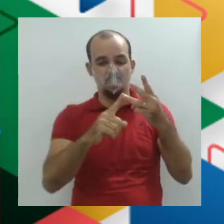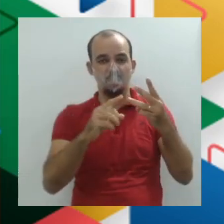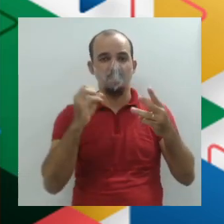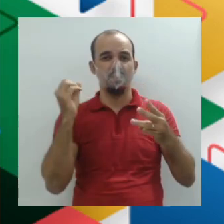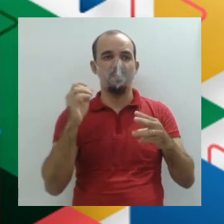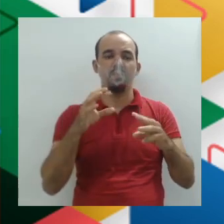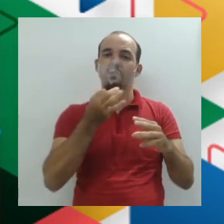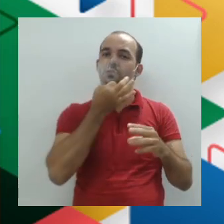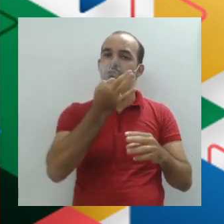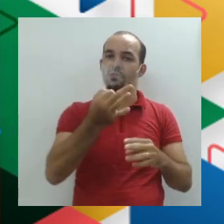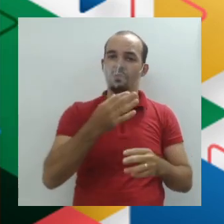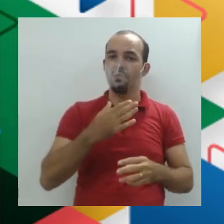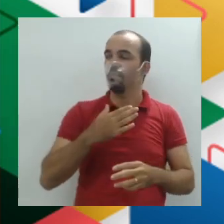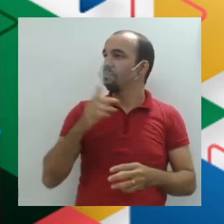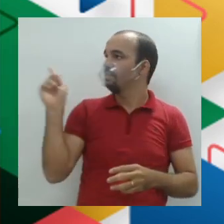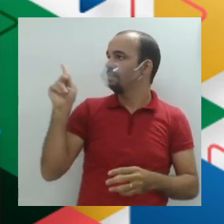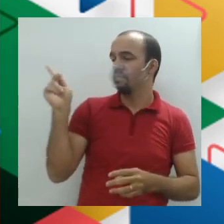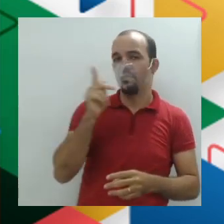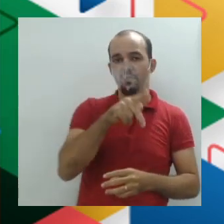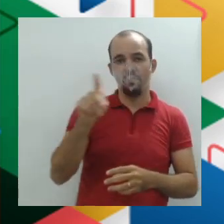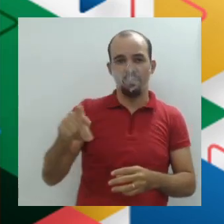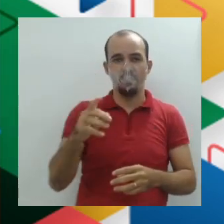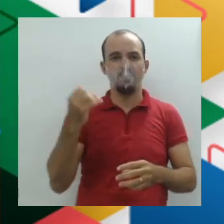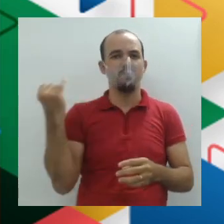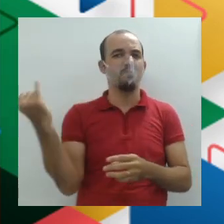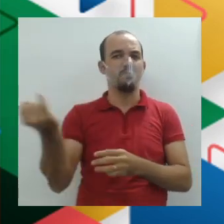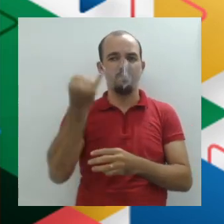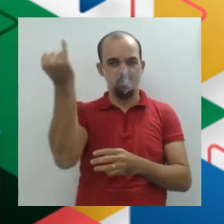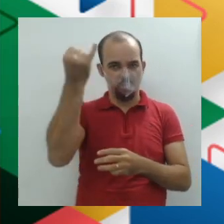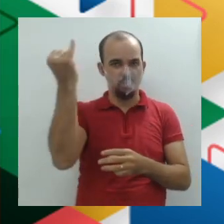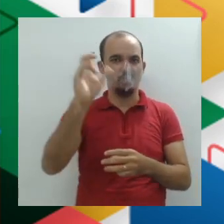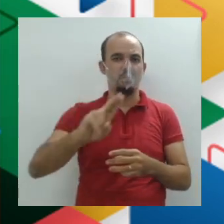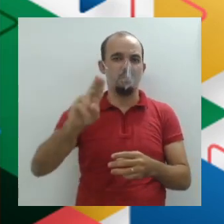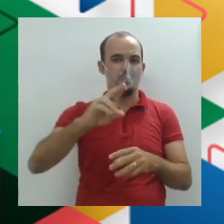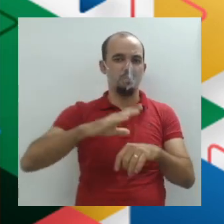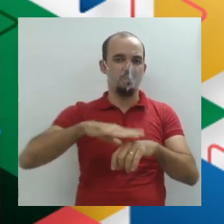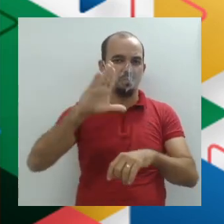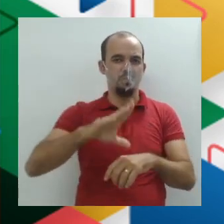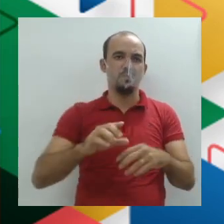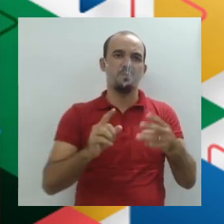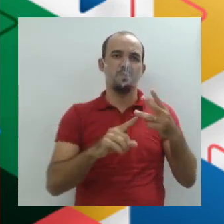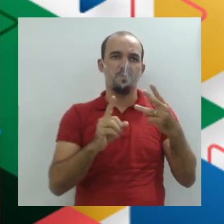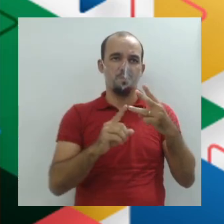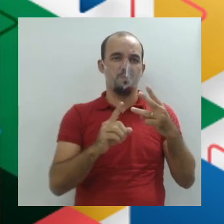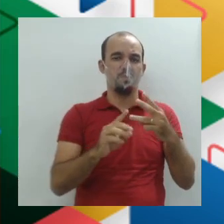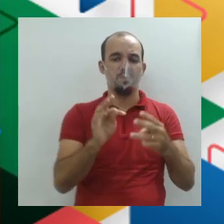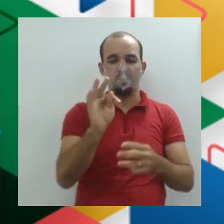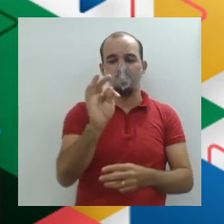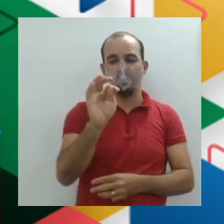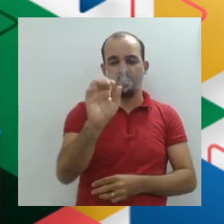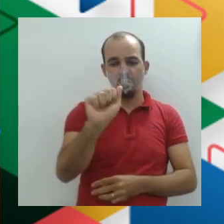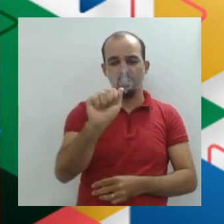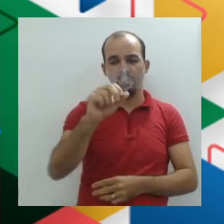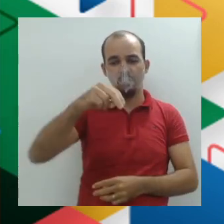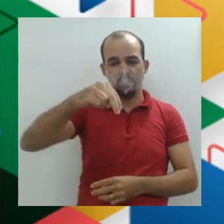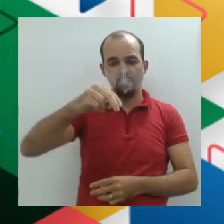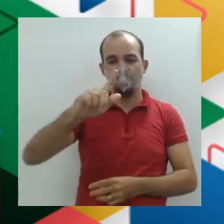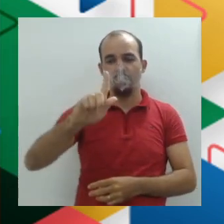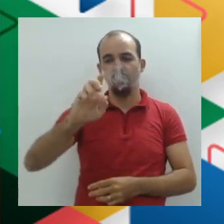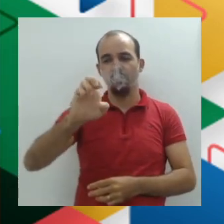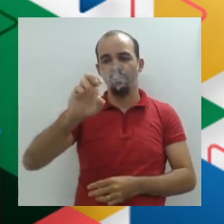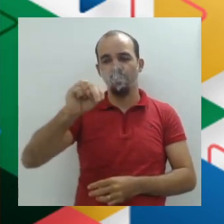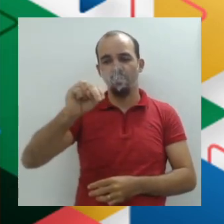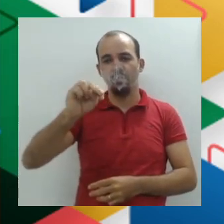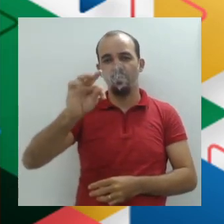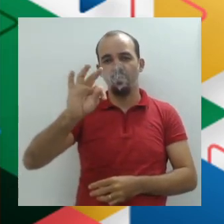importantes. Para mim, tá? As outras duas também são muito utilizadas. Mas para mim, essa daí é muito massa. Por que, professor, essa é muito